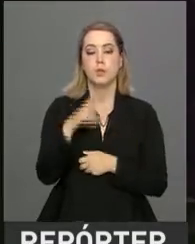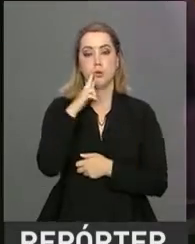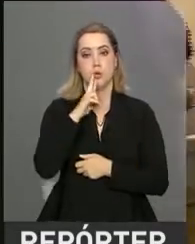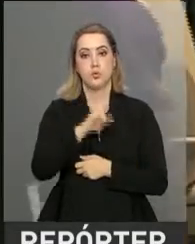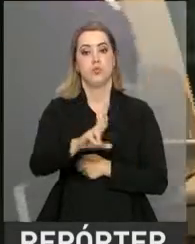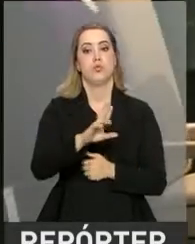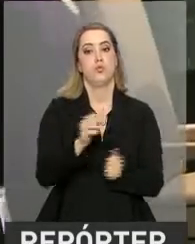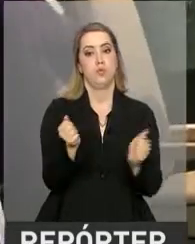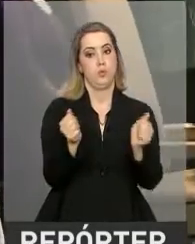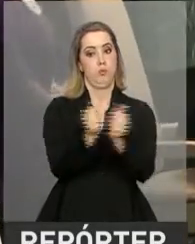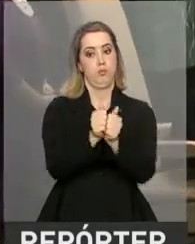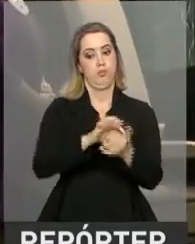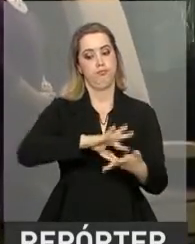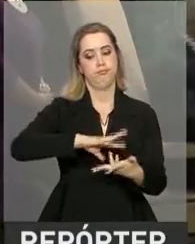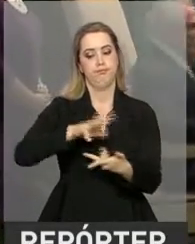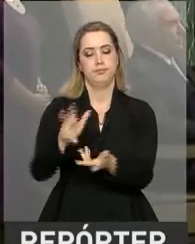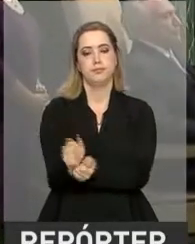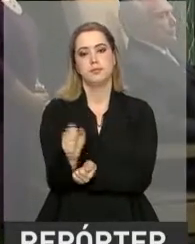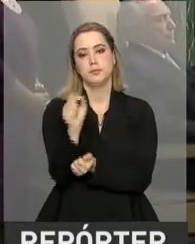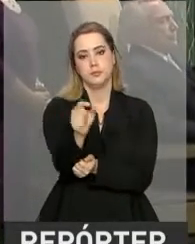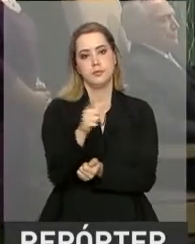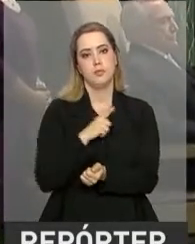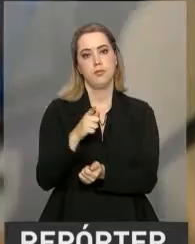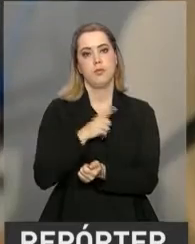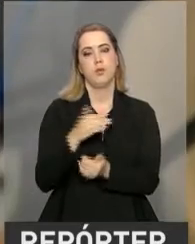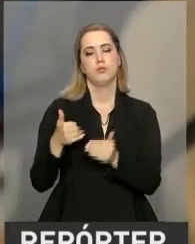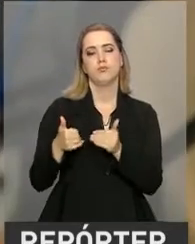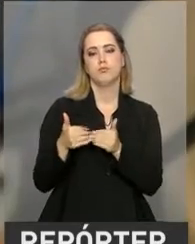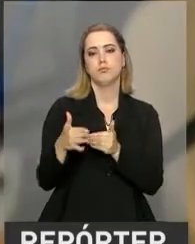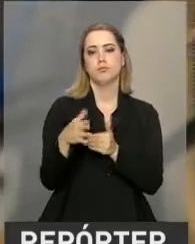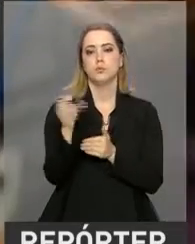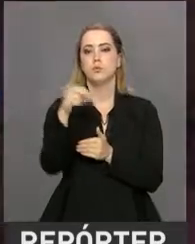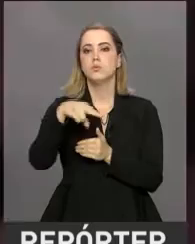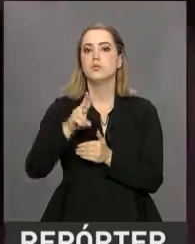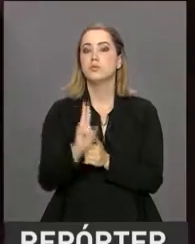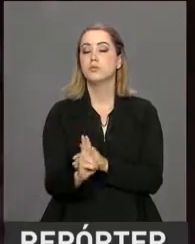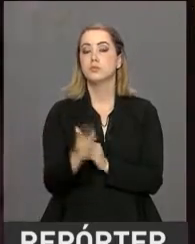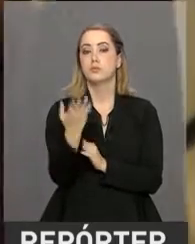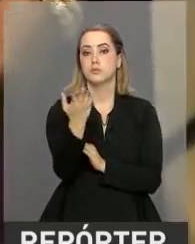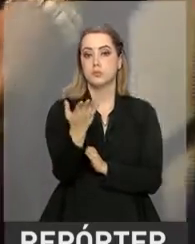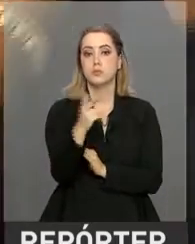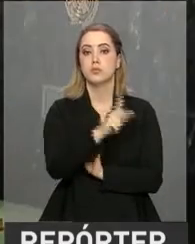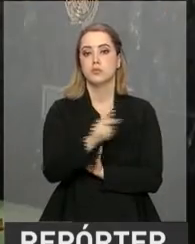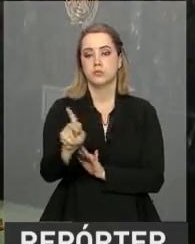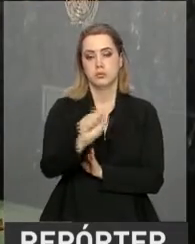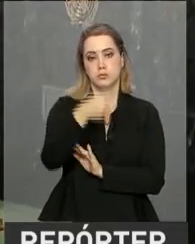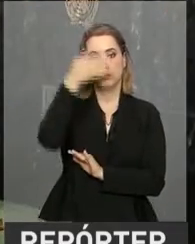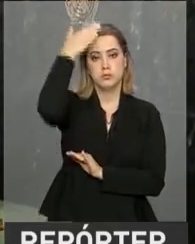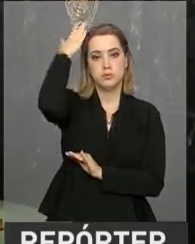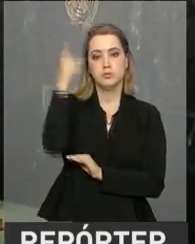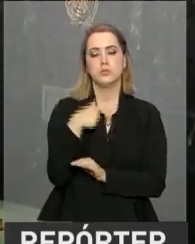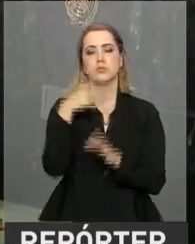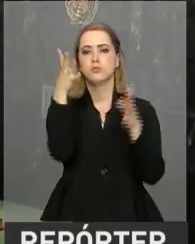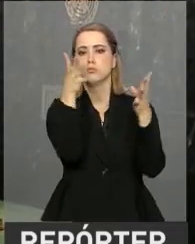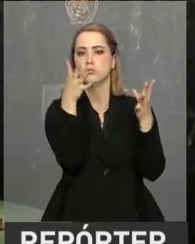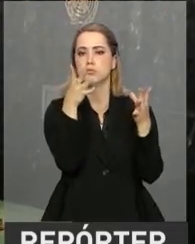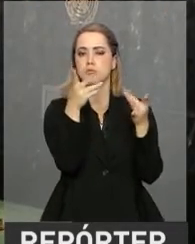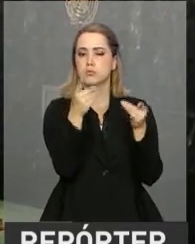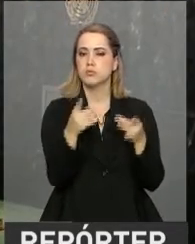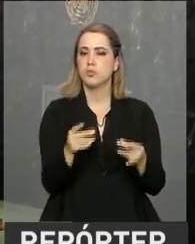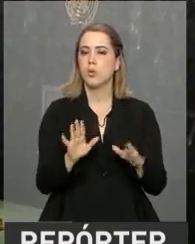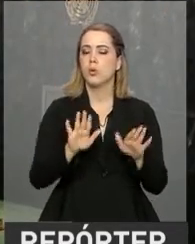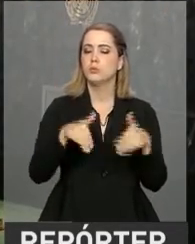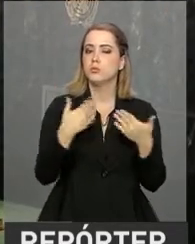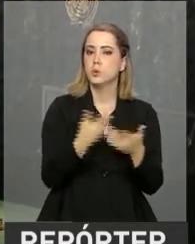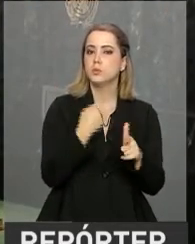primeiro discurso do presidente Michel Temer na abertura da Assembleia Geral das Nações Unidas. O presidente Michel Temer apontou os principais